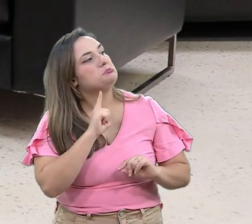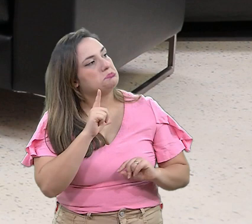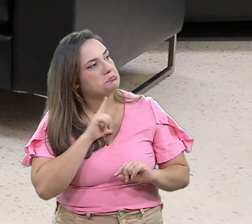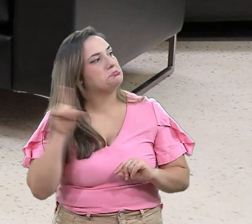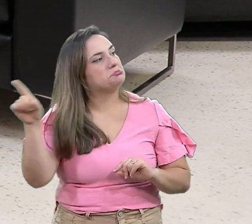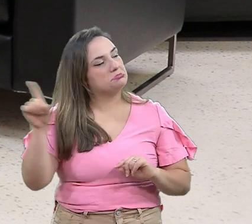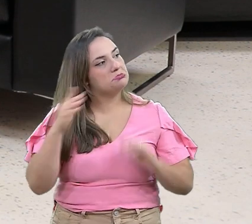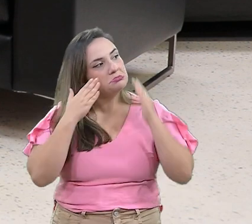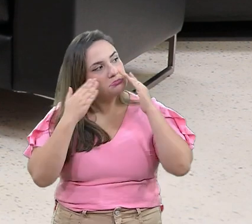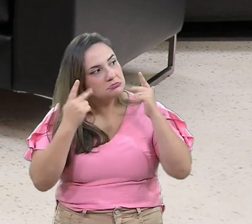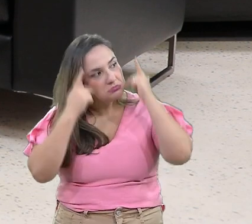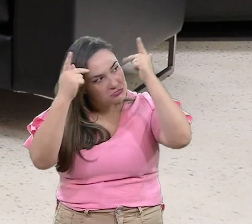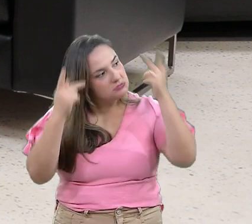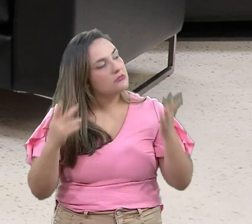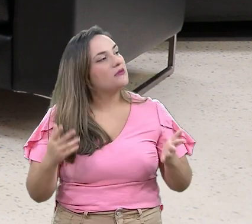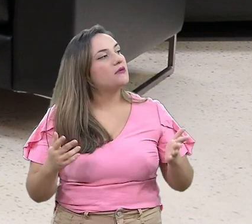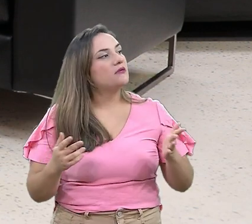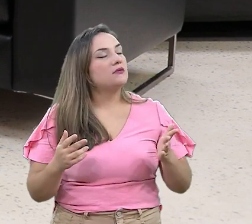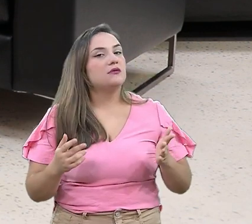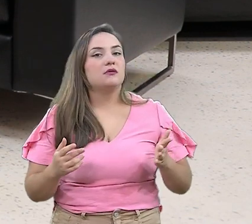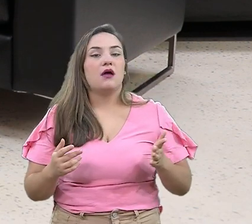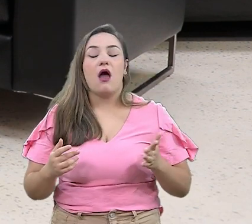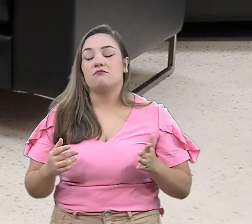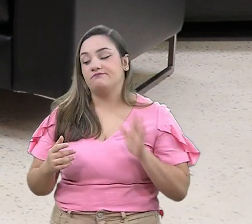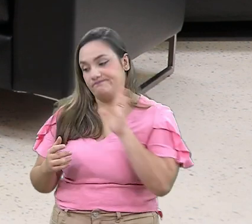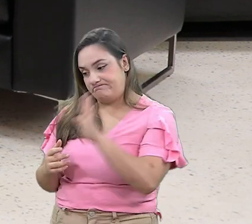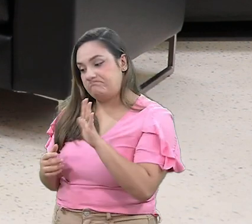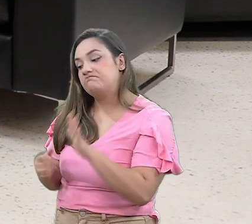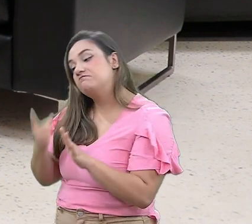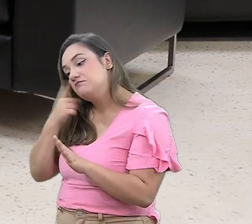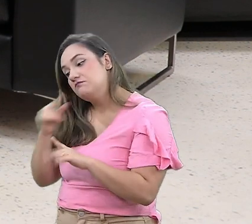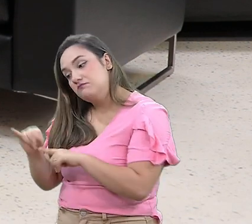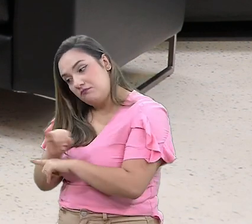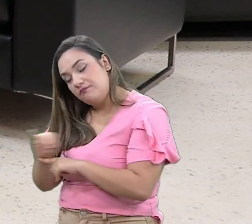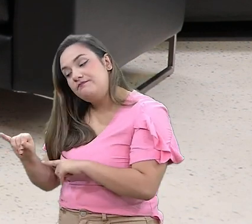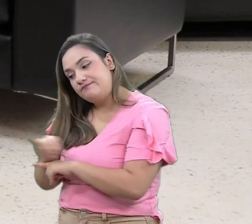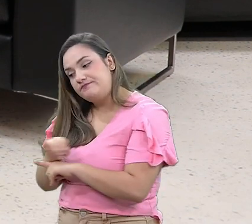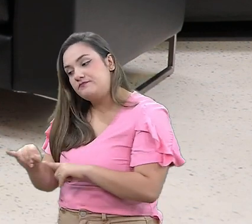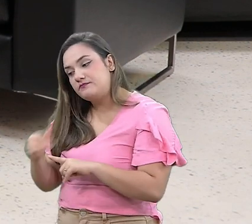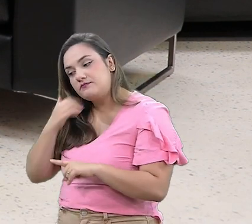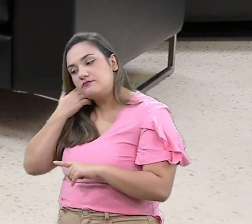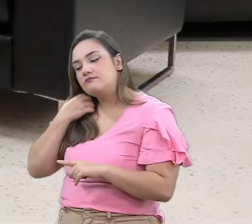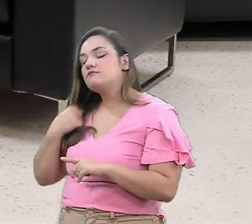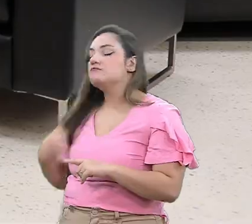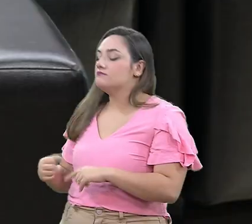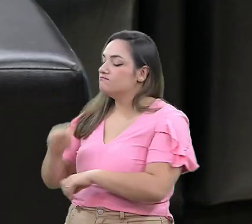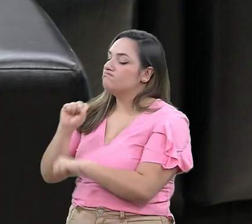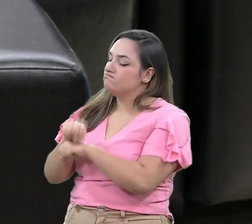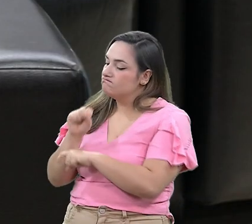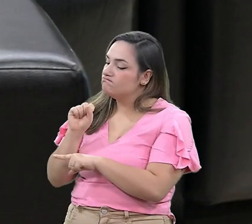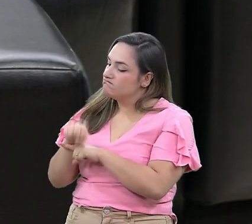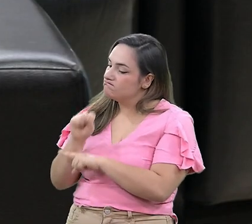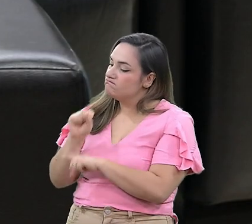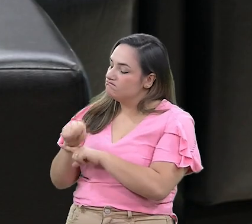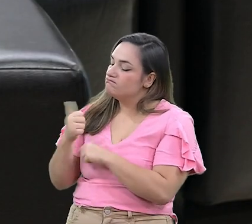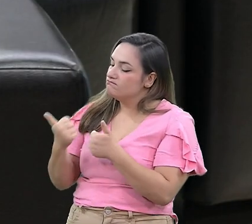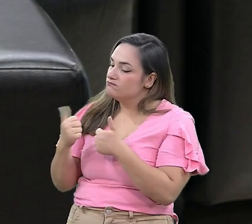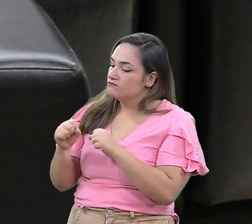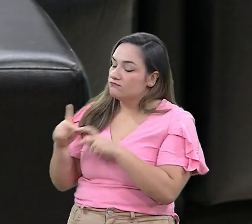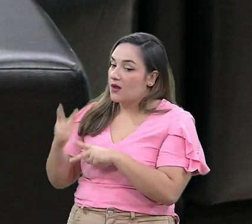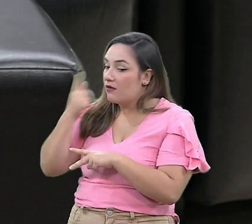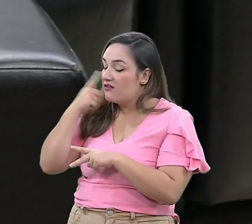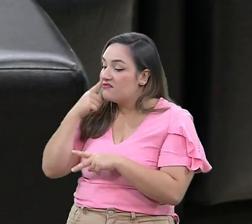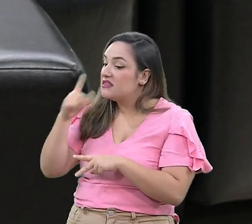resolver esse conflito do trabalho por meio de técnicas apropriadas. Quais técnicas? Uma escuta ativa,